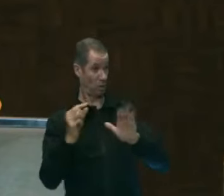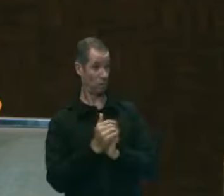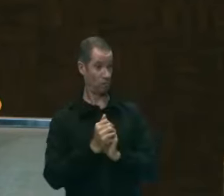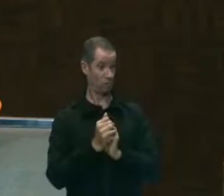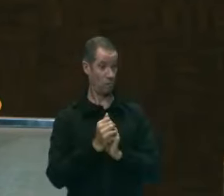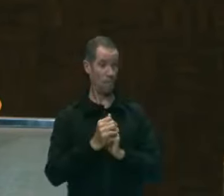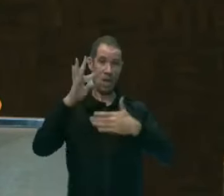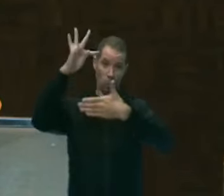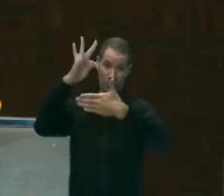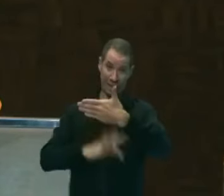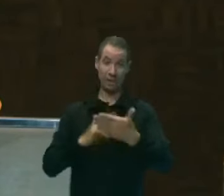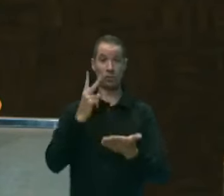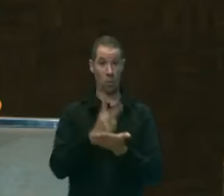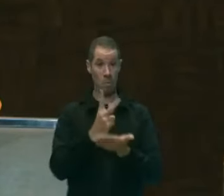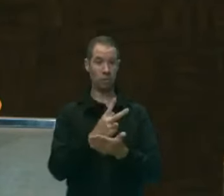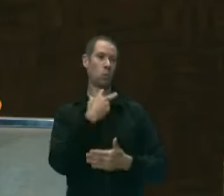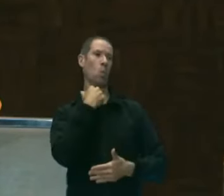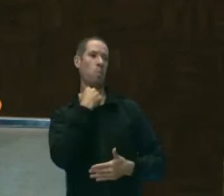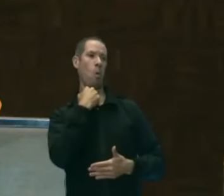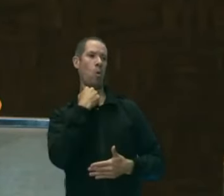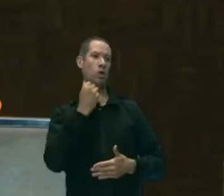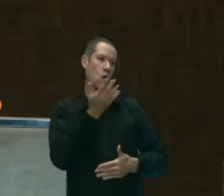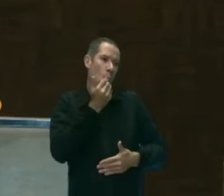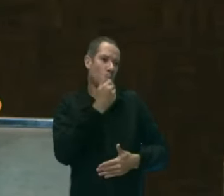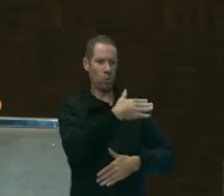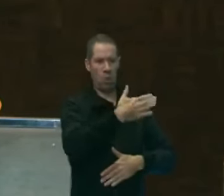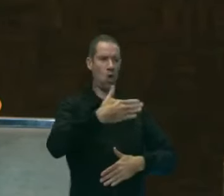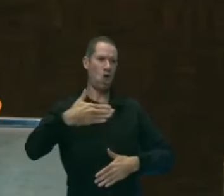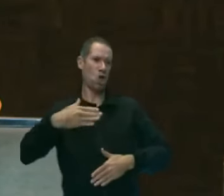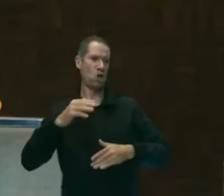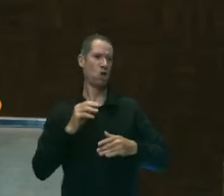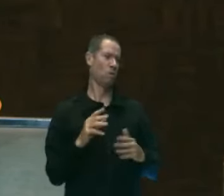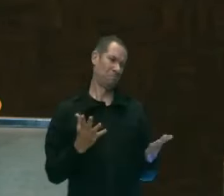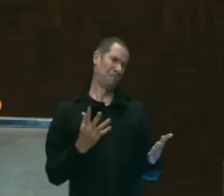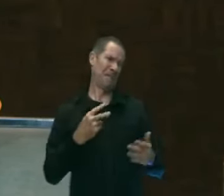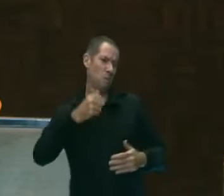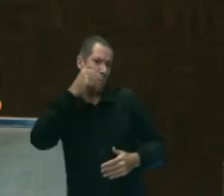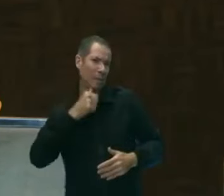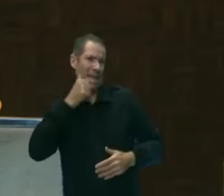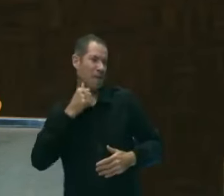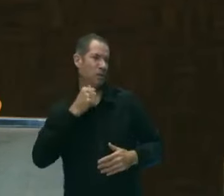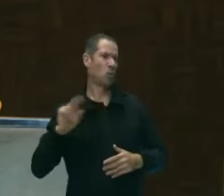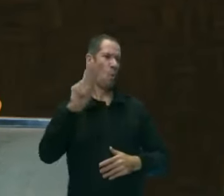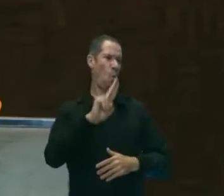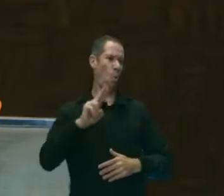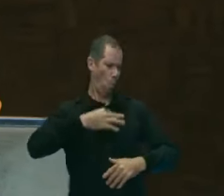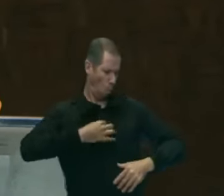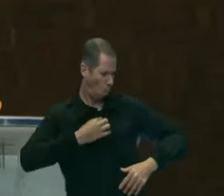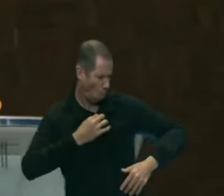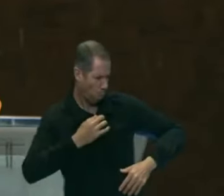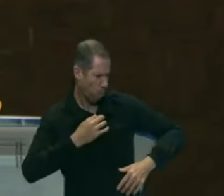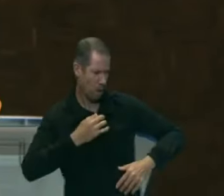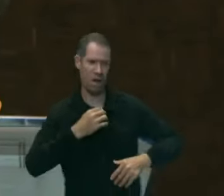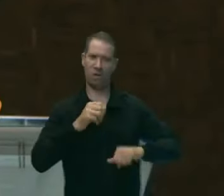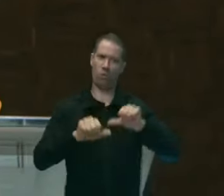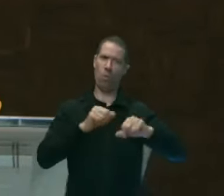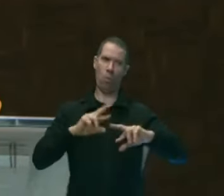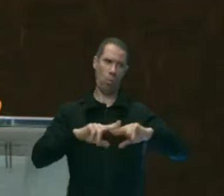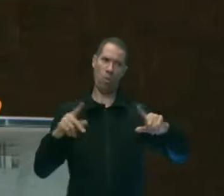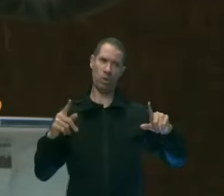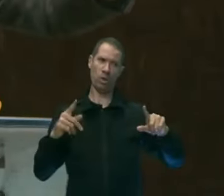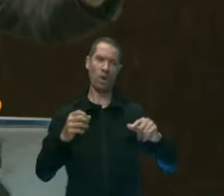Esse texto é o mesmo texto que fala que não pode comer camarão e que as mulheres não tinham que usar roupa de determinadas formas. Isso